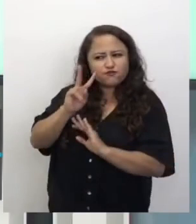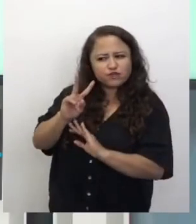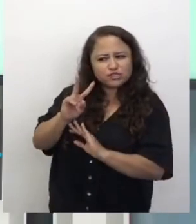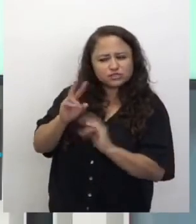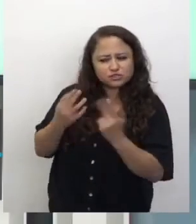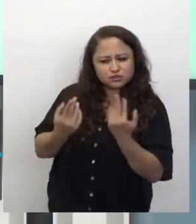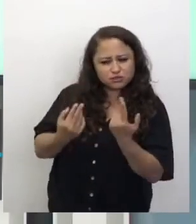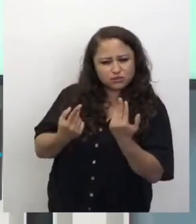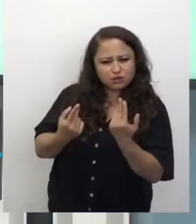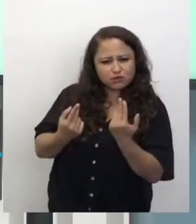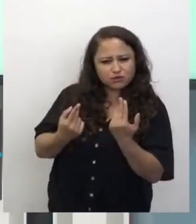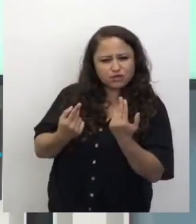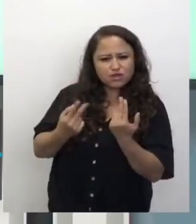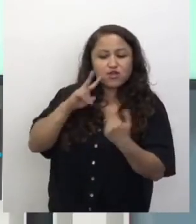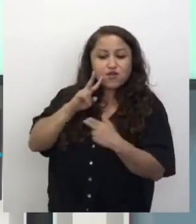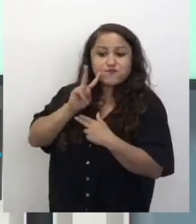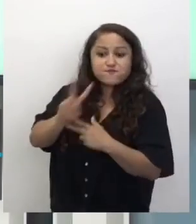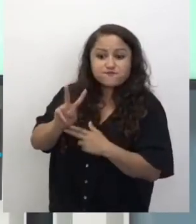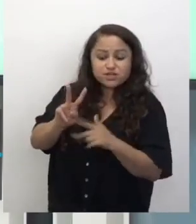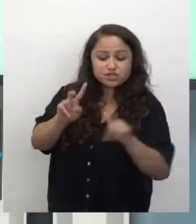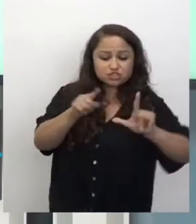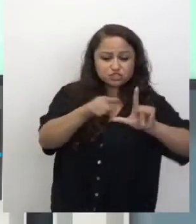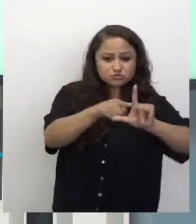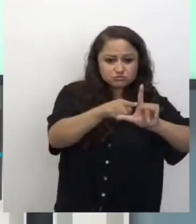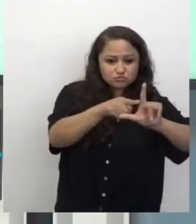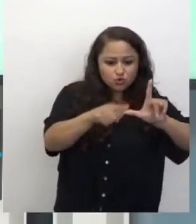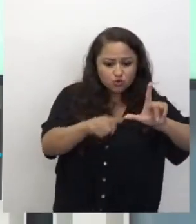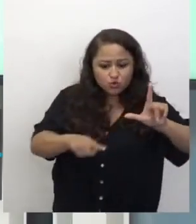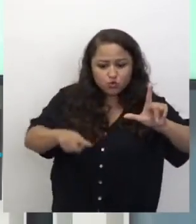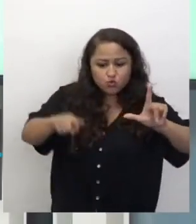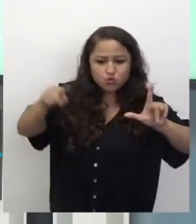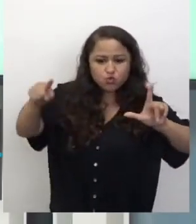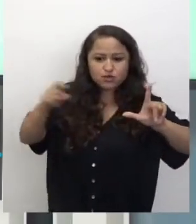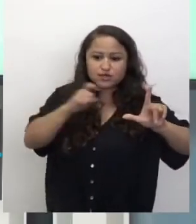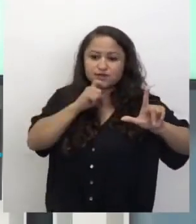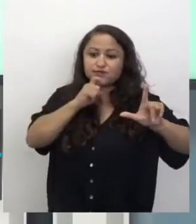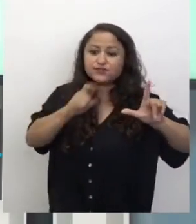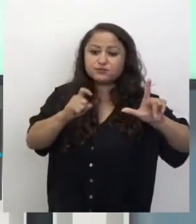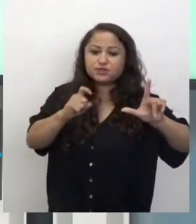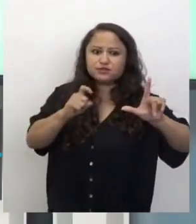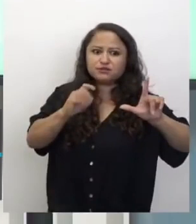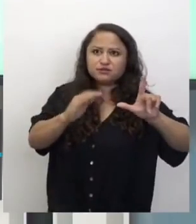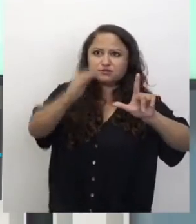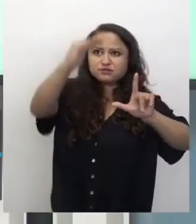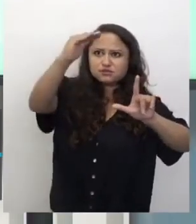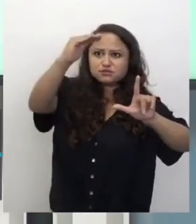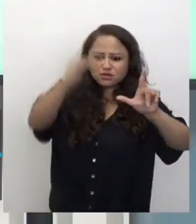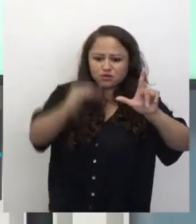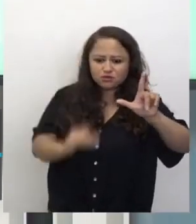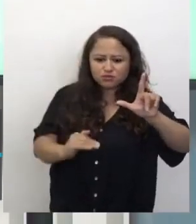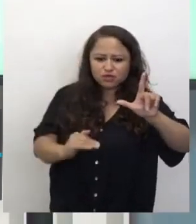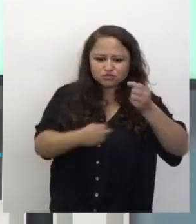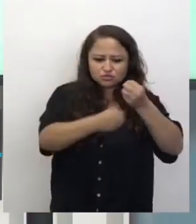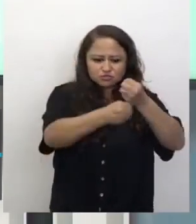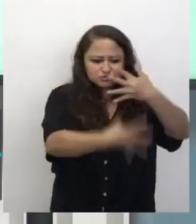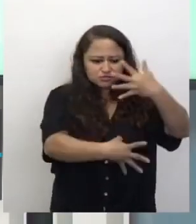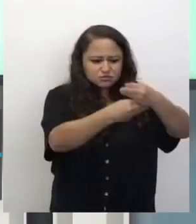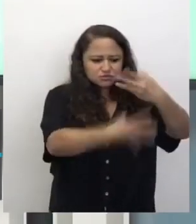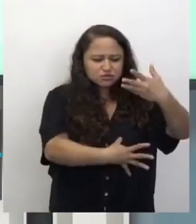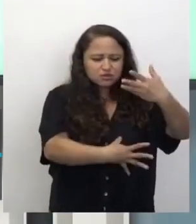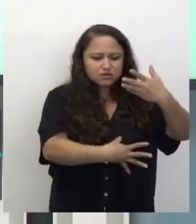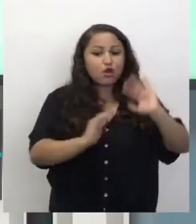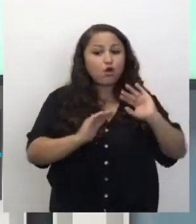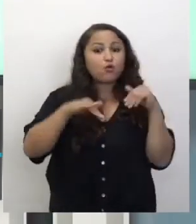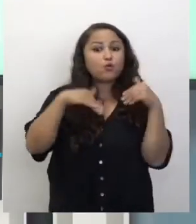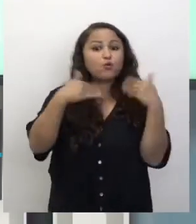linha vermelha. Será que ela foi para cima ou para baixo? E aí, você coloca para mim lá no chat a função que você